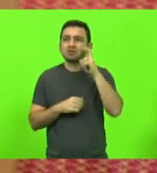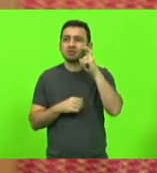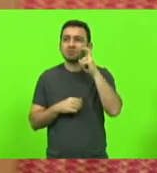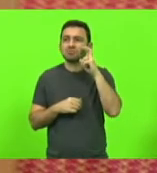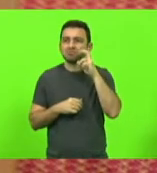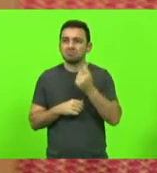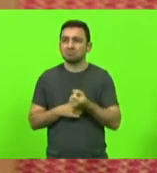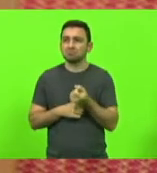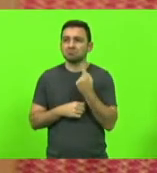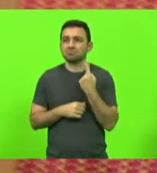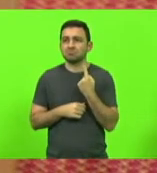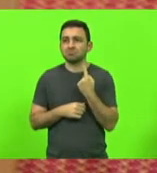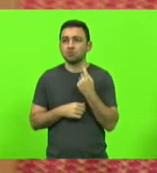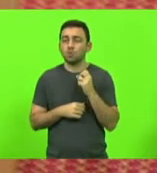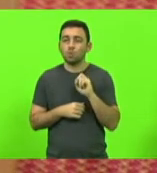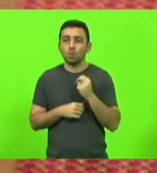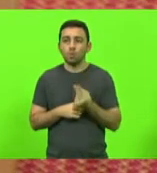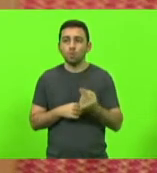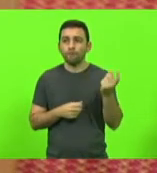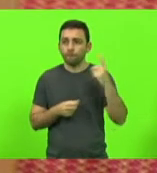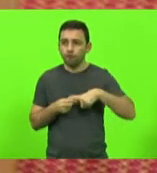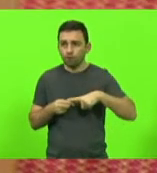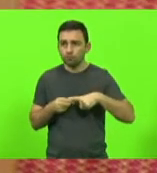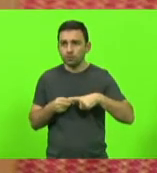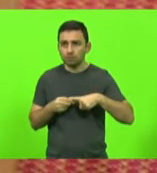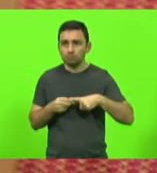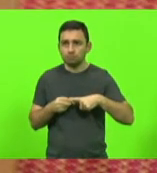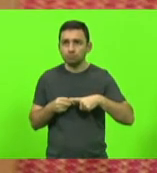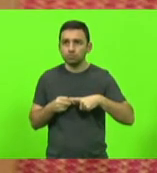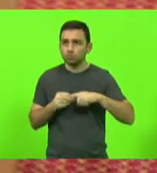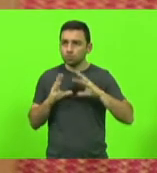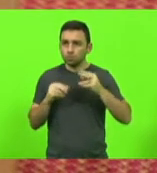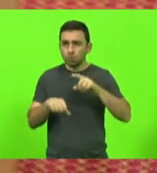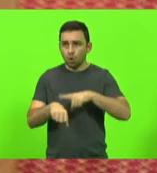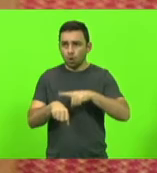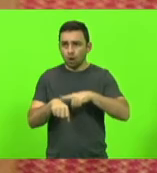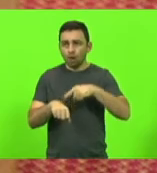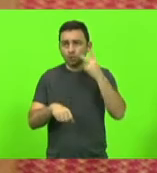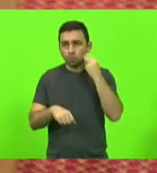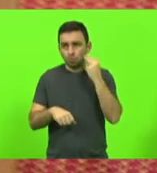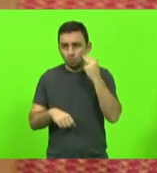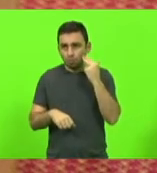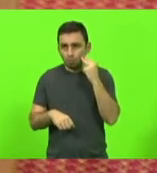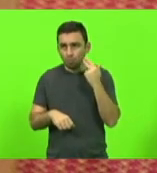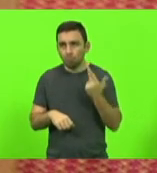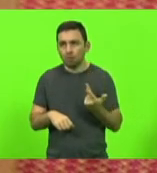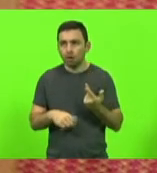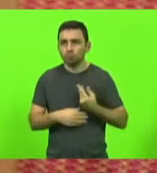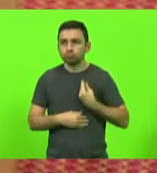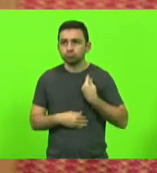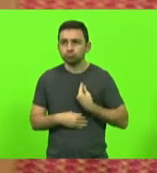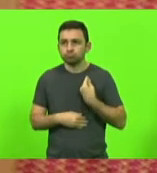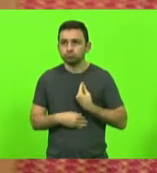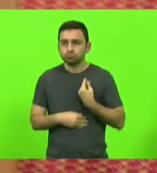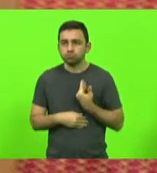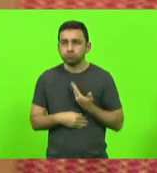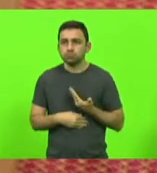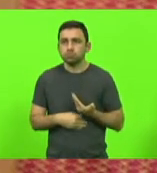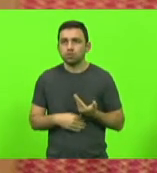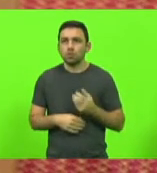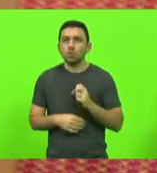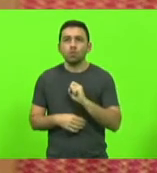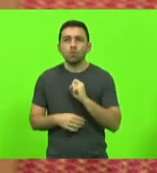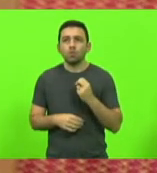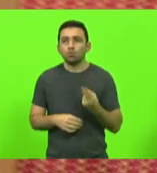esquisito. Ou nós voltamos ao horário normal, ao presencial, quer dizer,